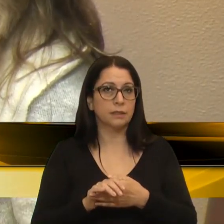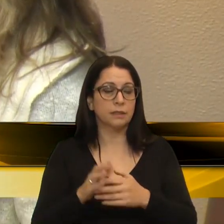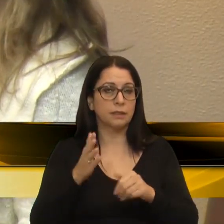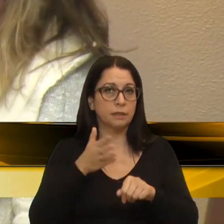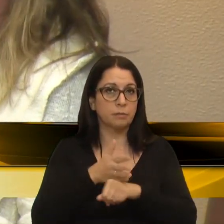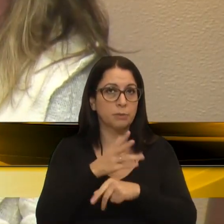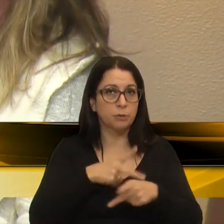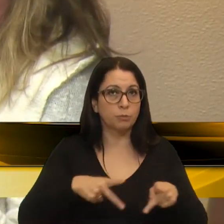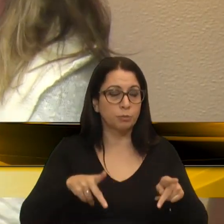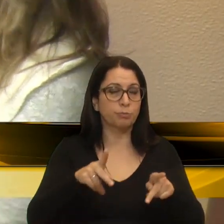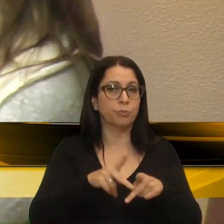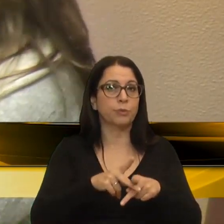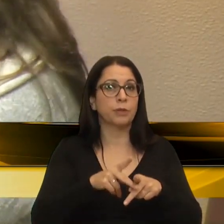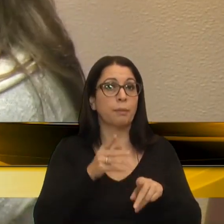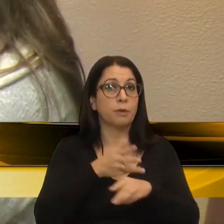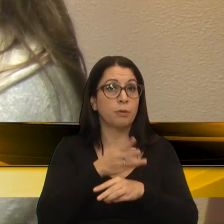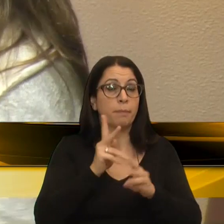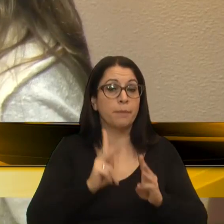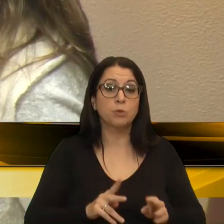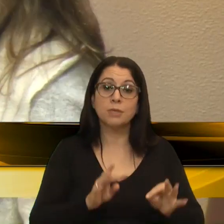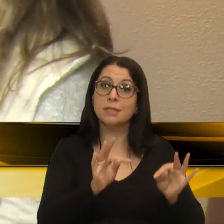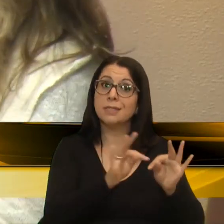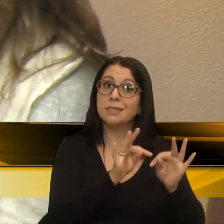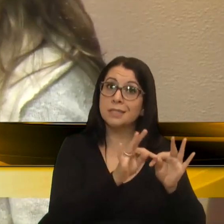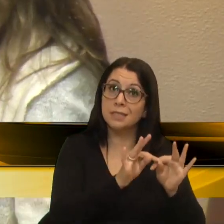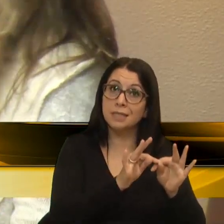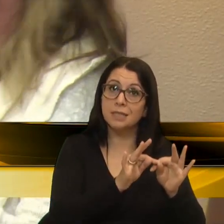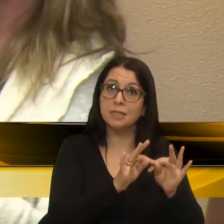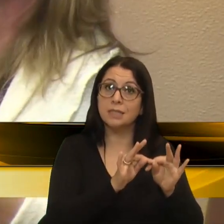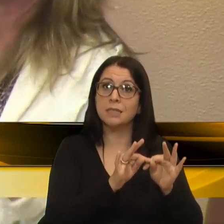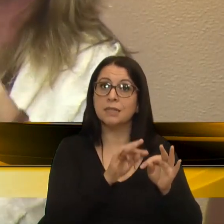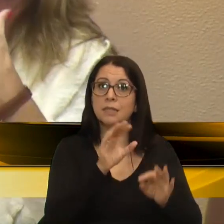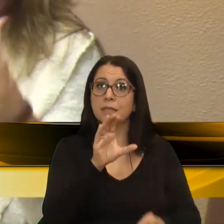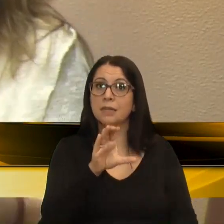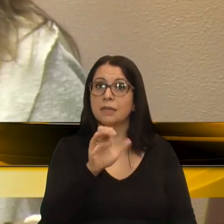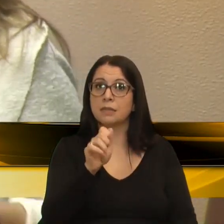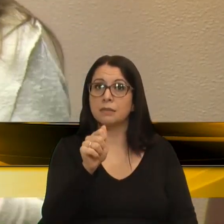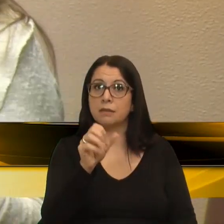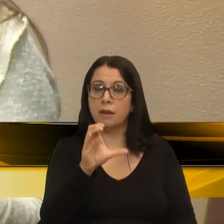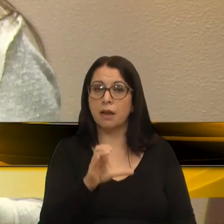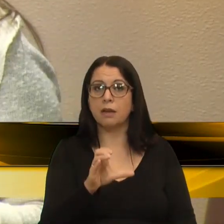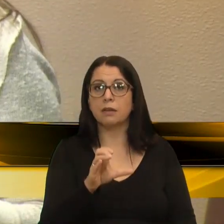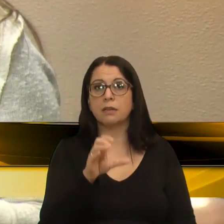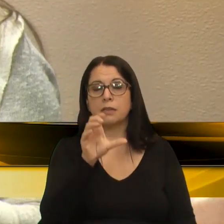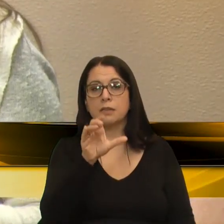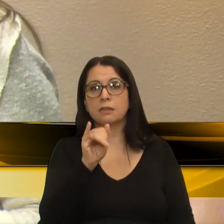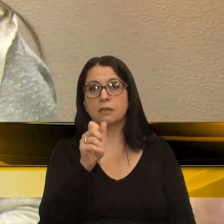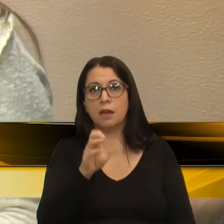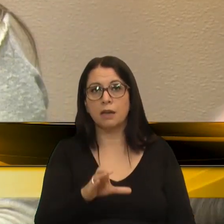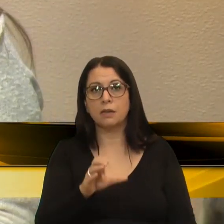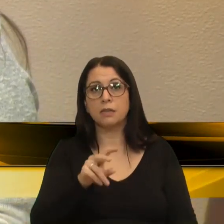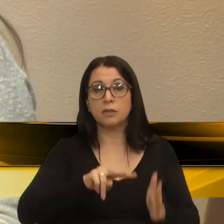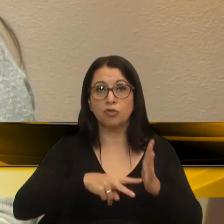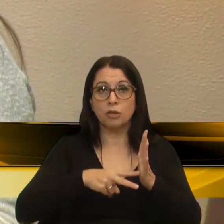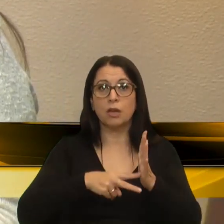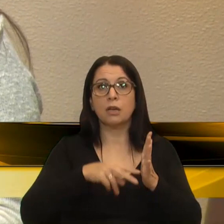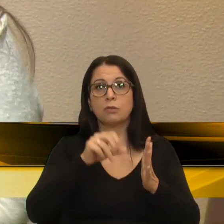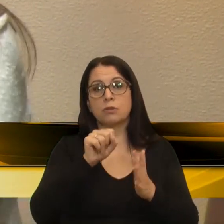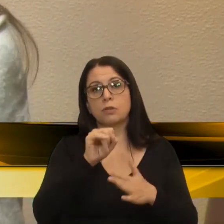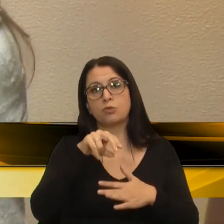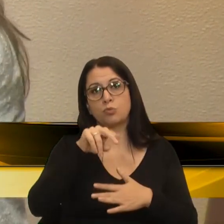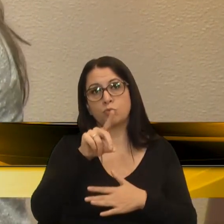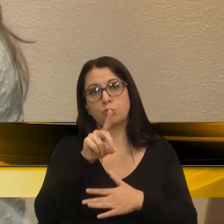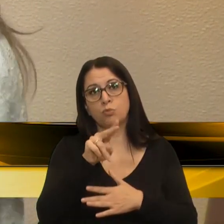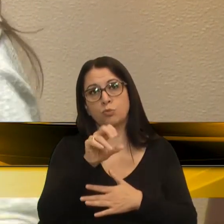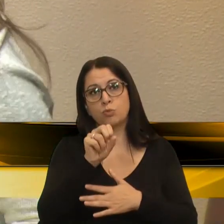a população, participaram pessoas técnicas da SEAC, participou a SIC, participou o Sinduscom, né?